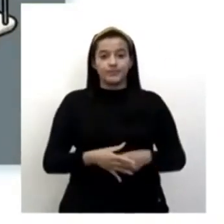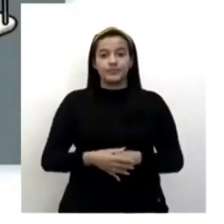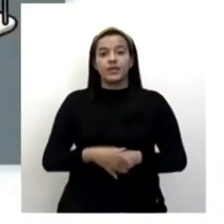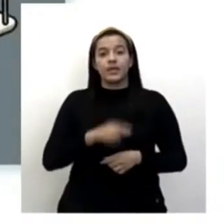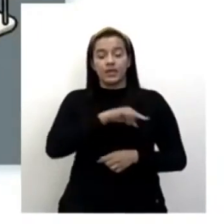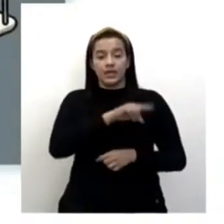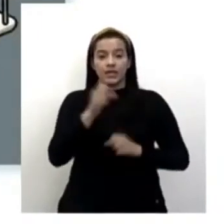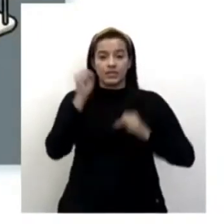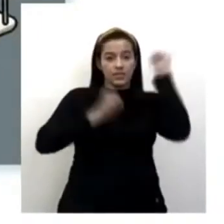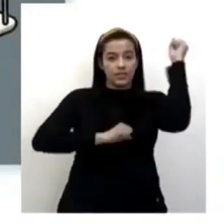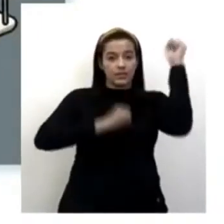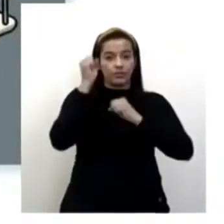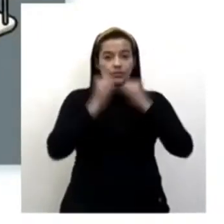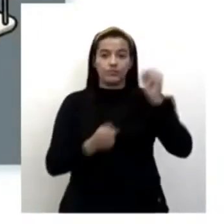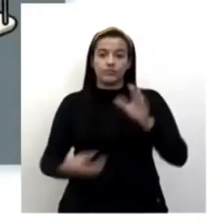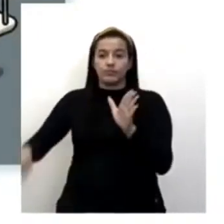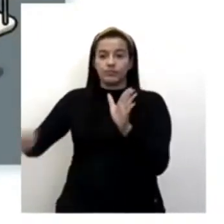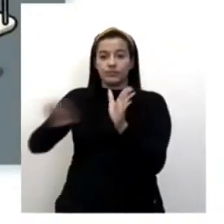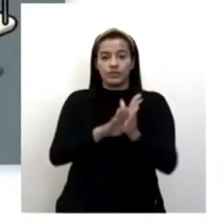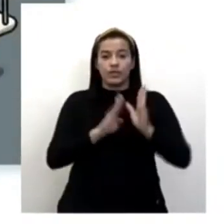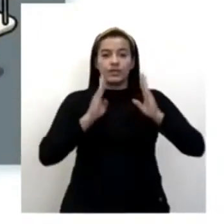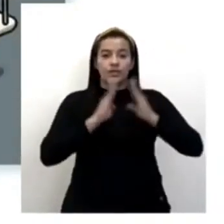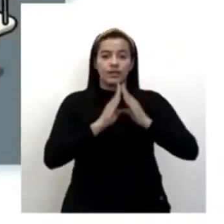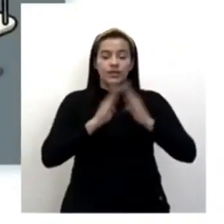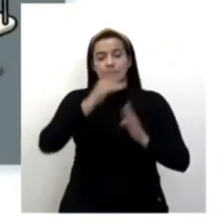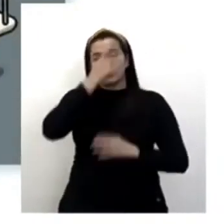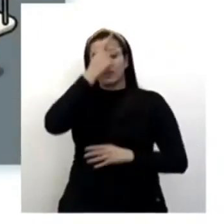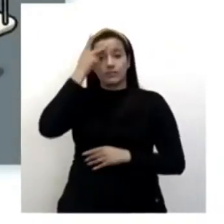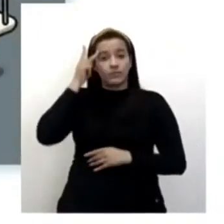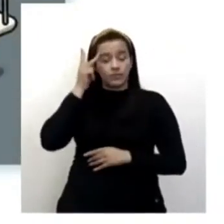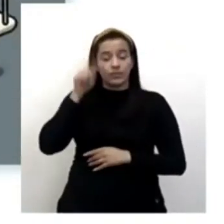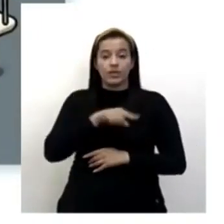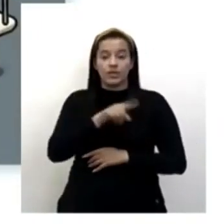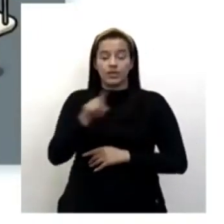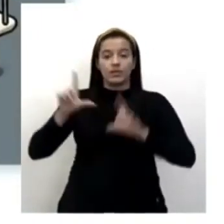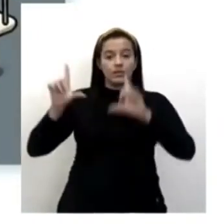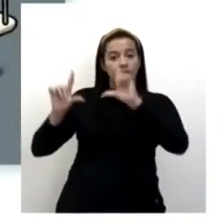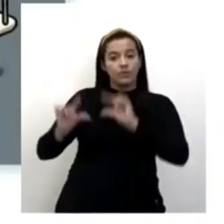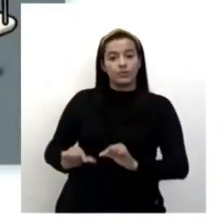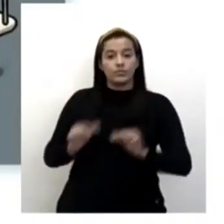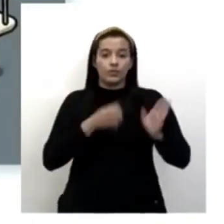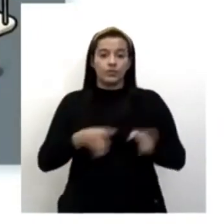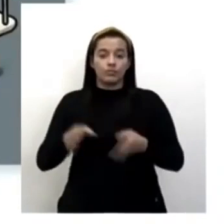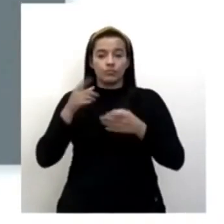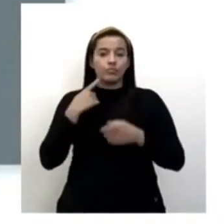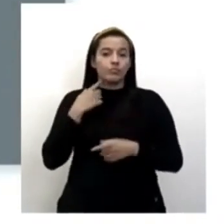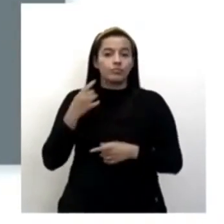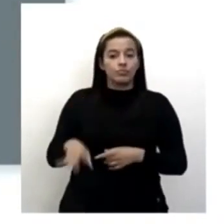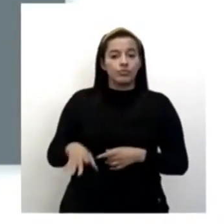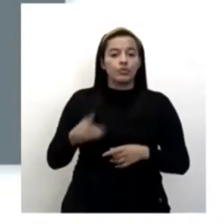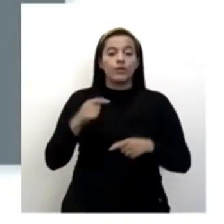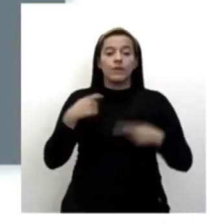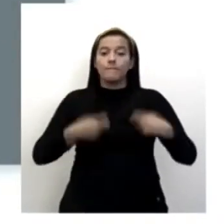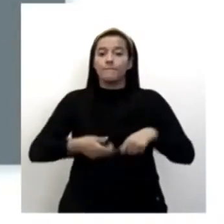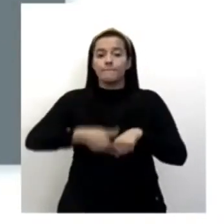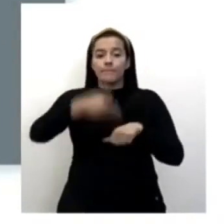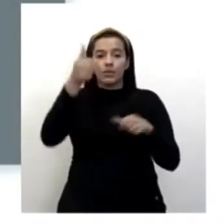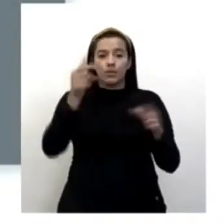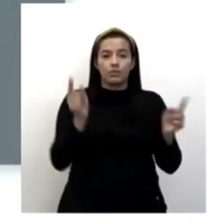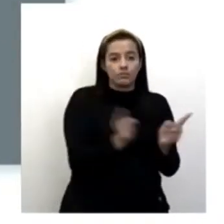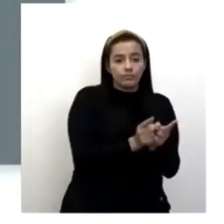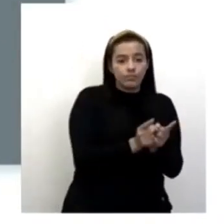da indústria vão parar na casa do consumidor. Ele pode reduzir a produção de lixo, dando preferência a embalagens menores